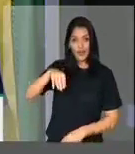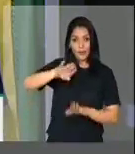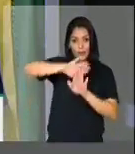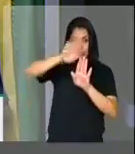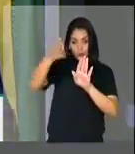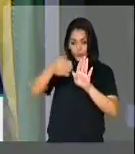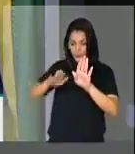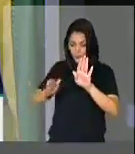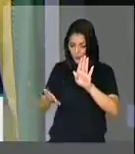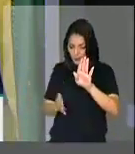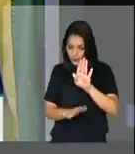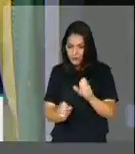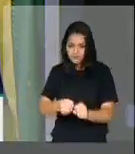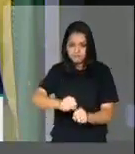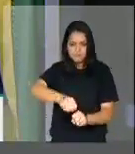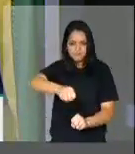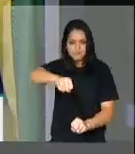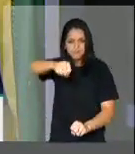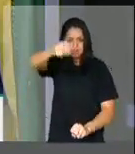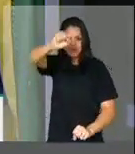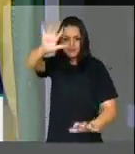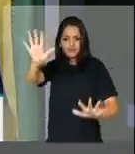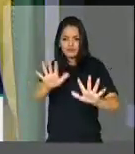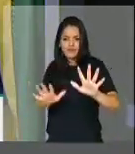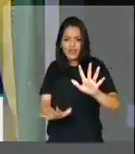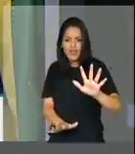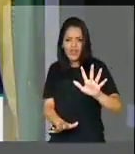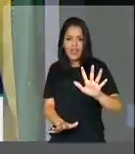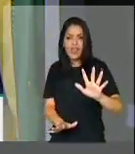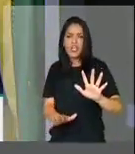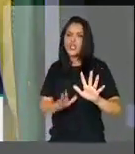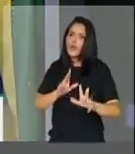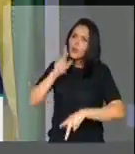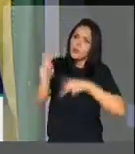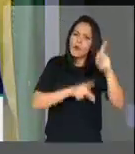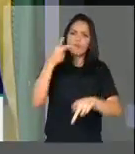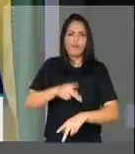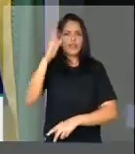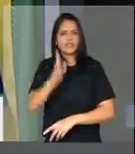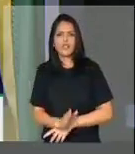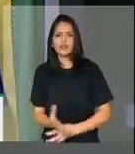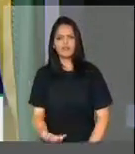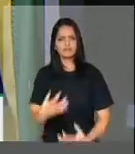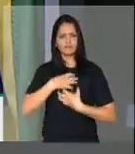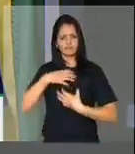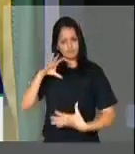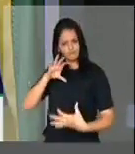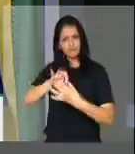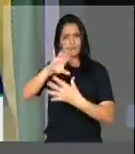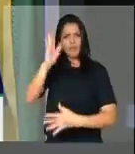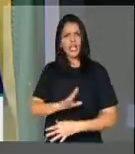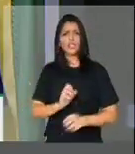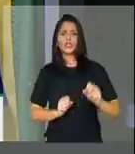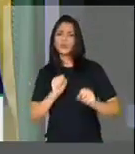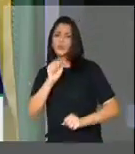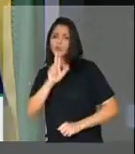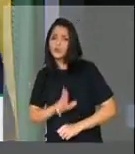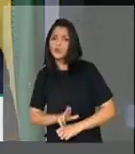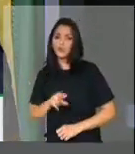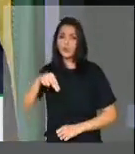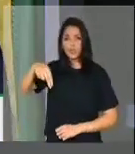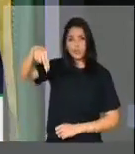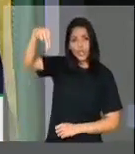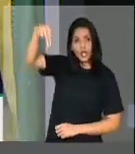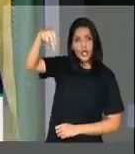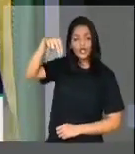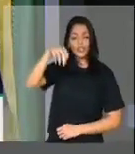que nenhum cidadão se sente menos brasileiro, quer seja no seu sul, no seu norte, no seu sudeste, no